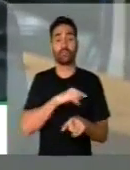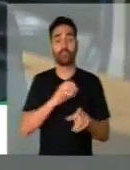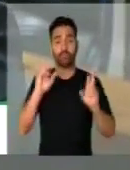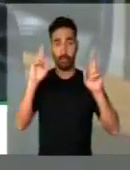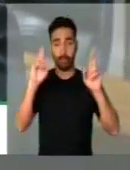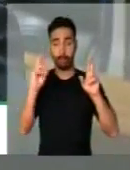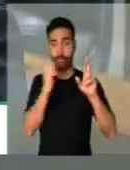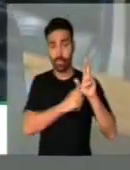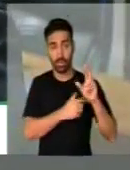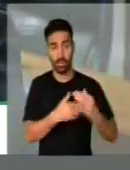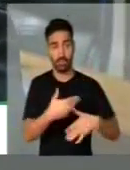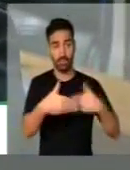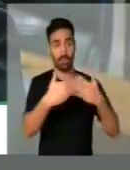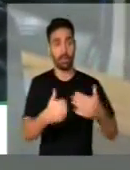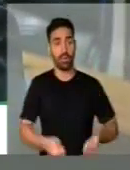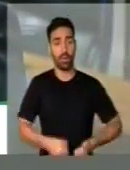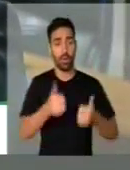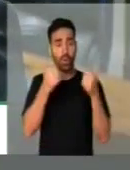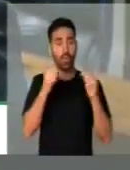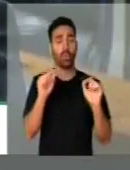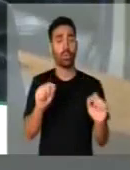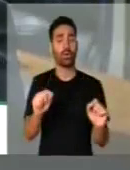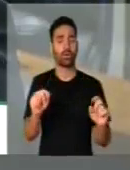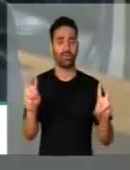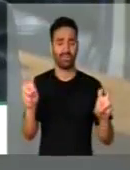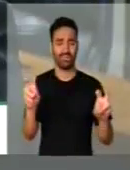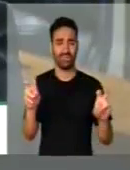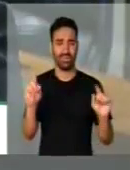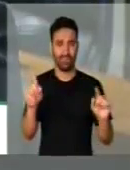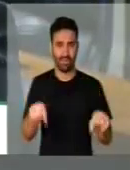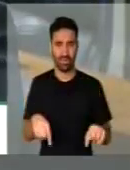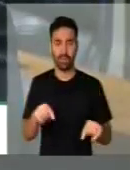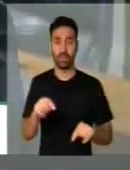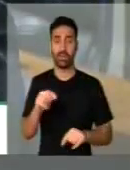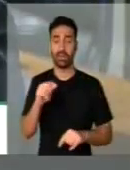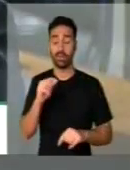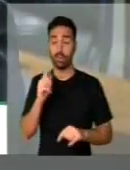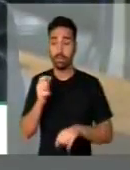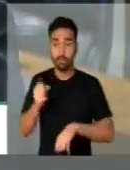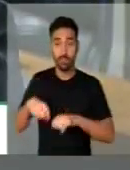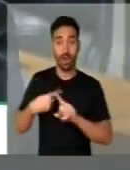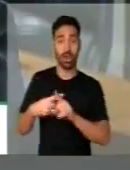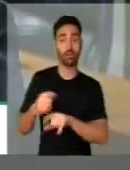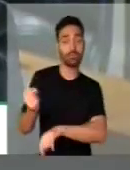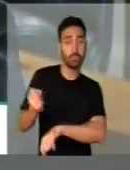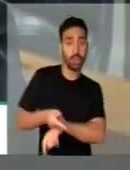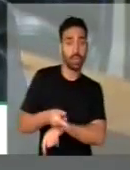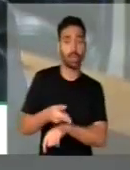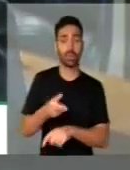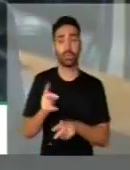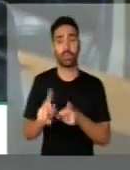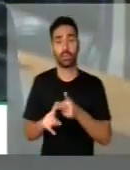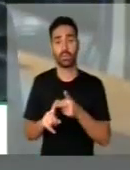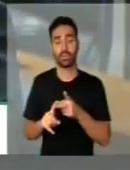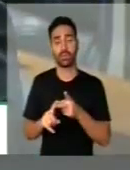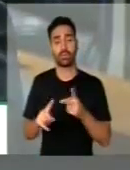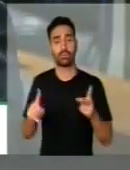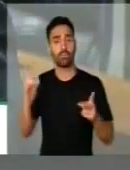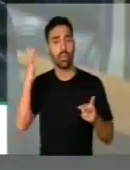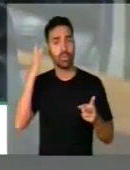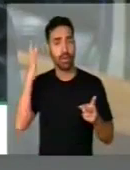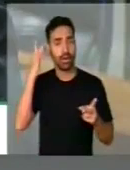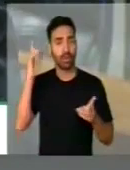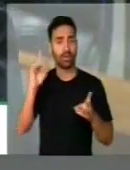o avanço na questão da empregabilidade, o avanço da